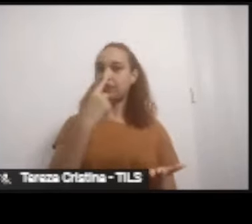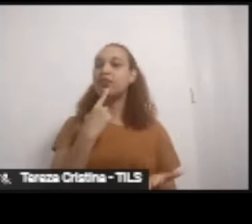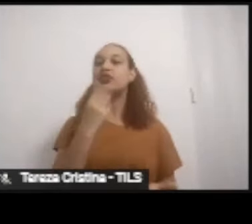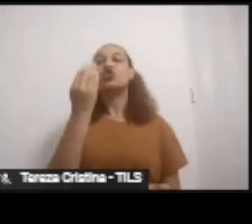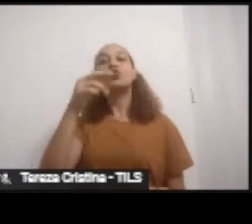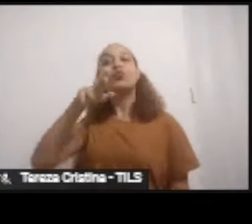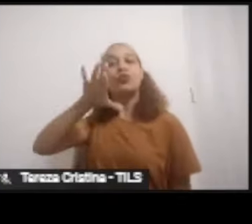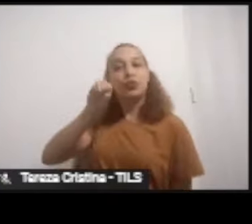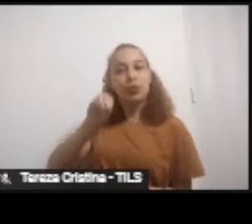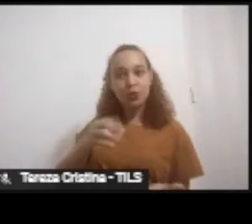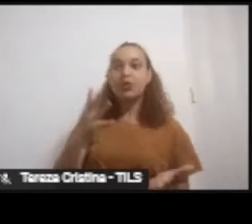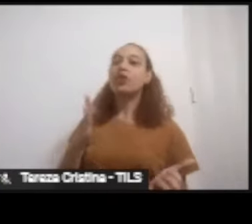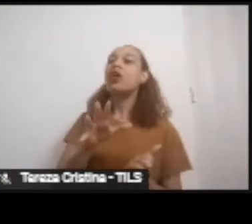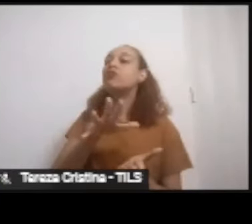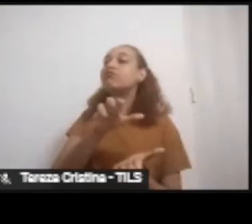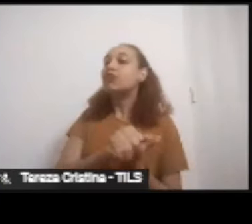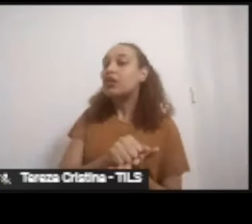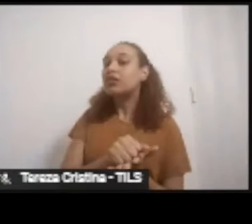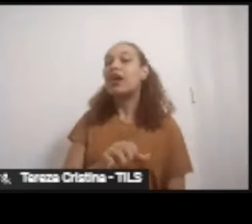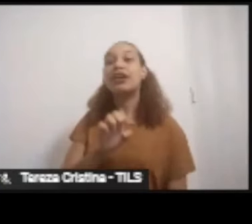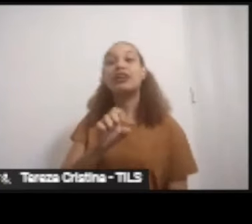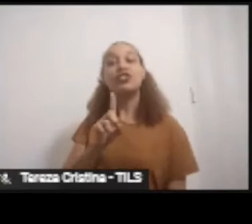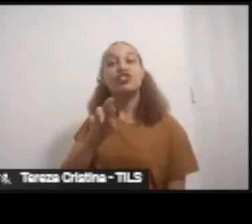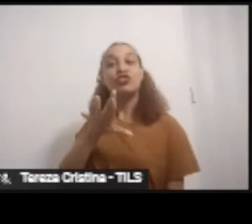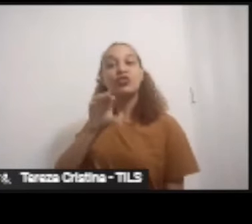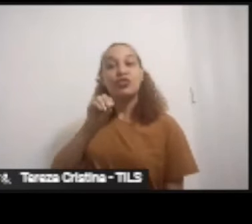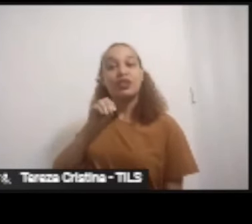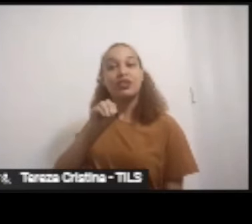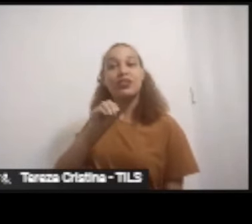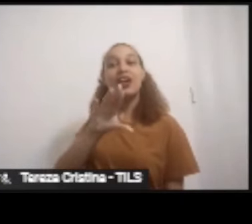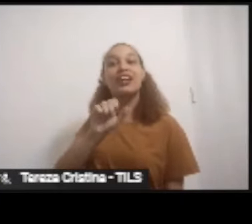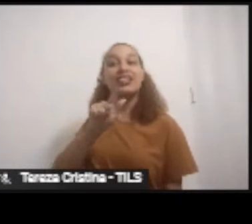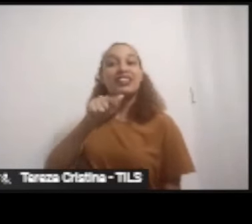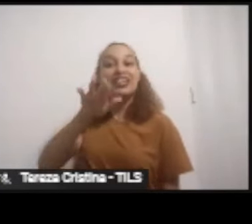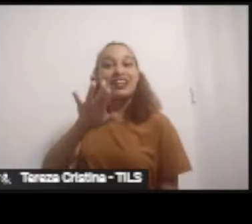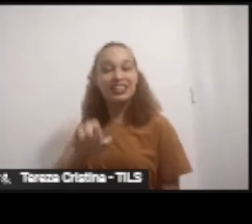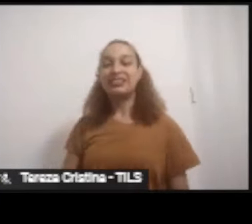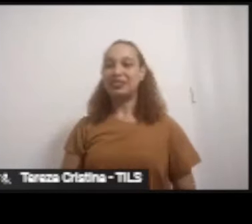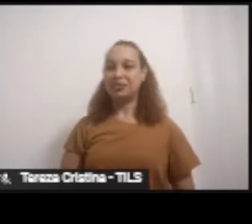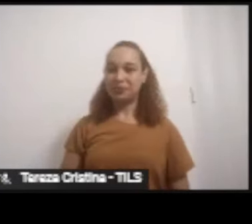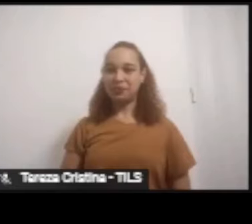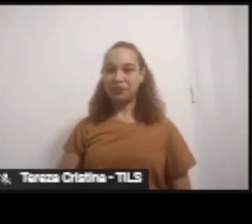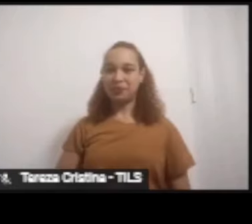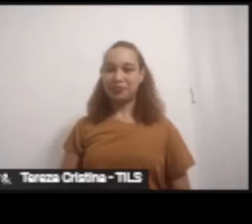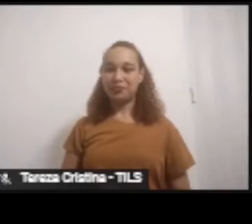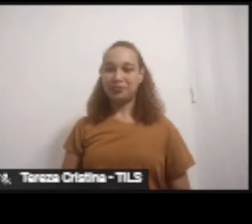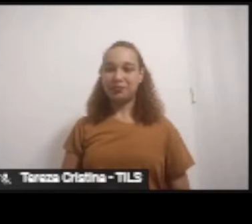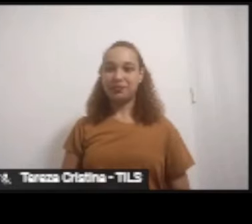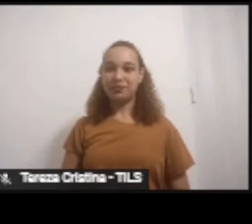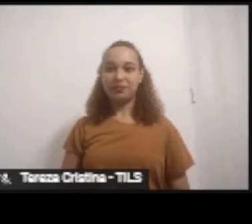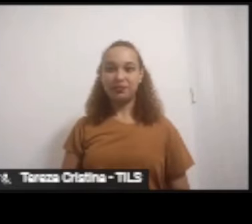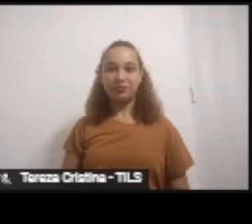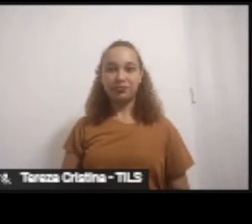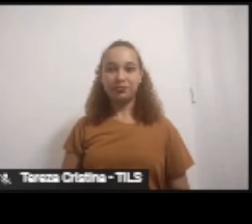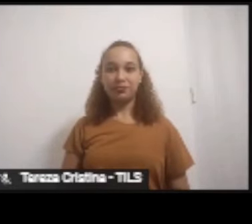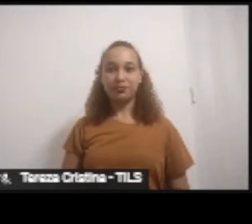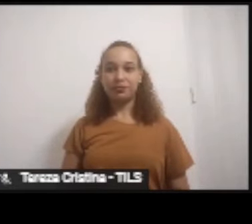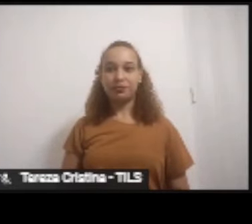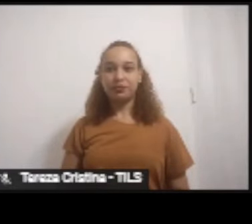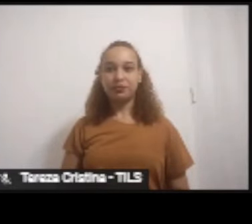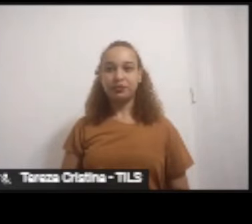publicado pela editora Kaki. A ilustração da capa é a imagem de dentro de uma sala. A parede de fundo da sala é